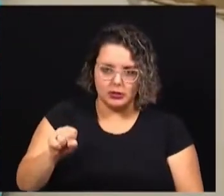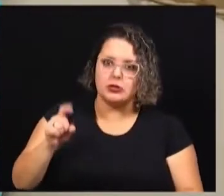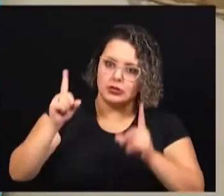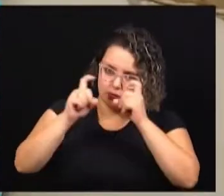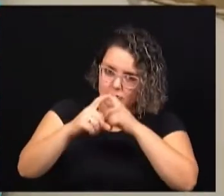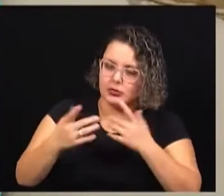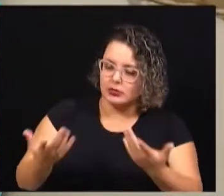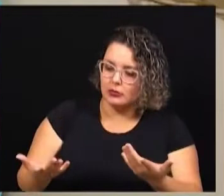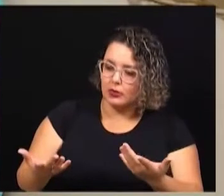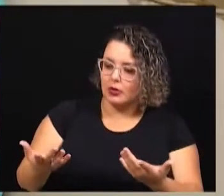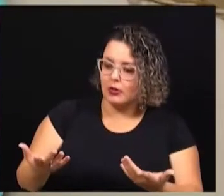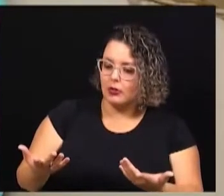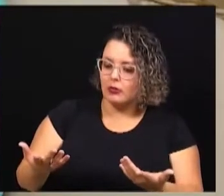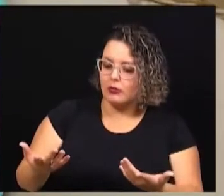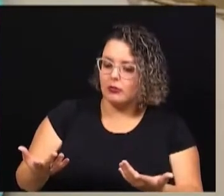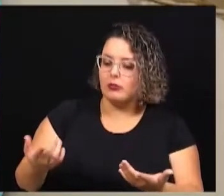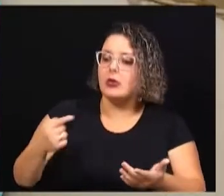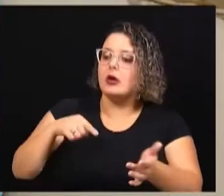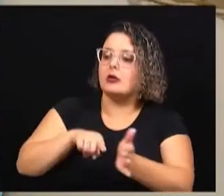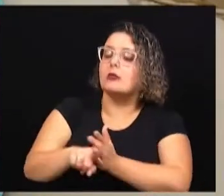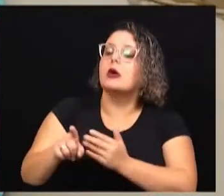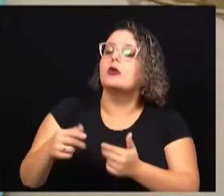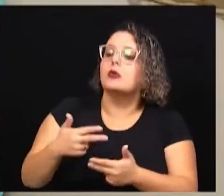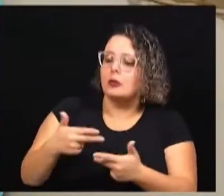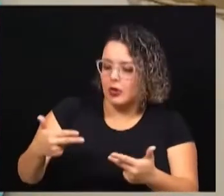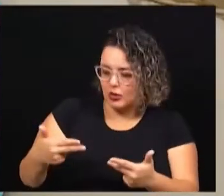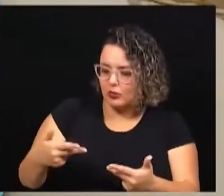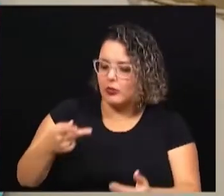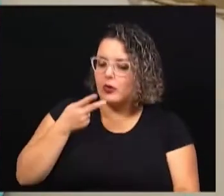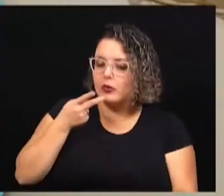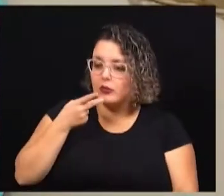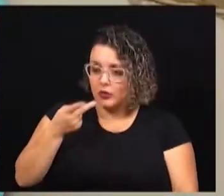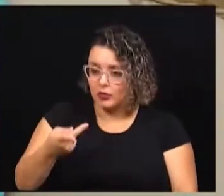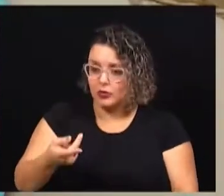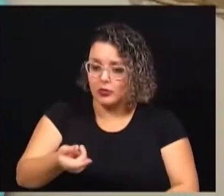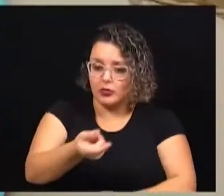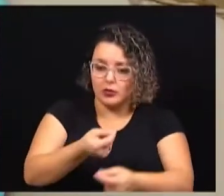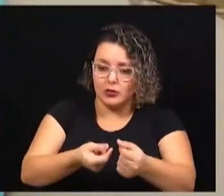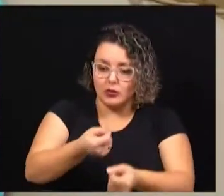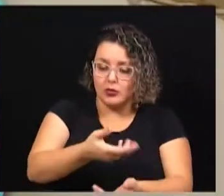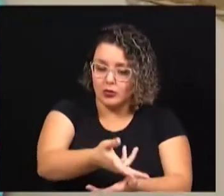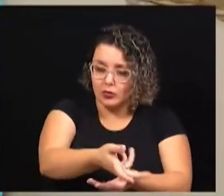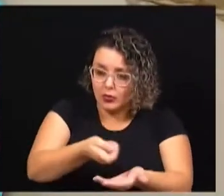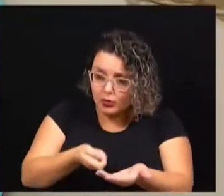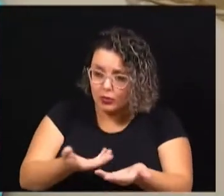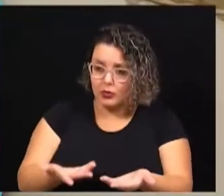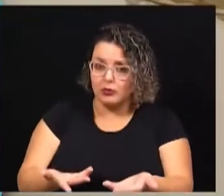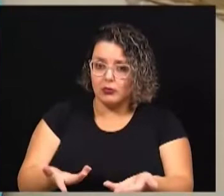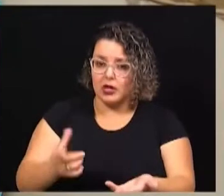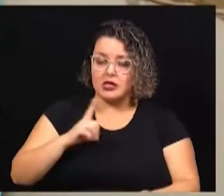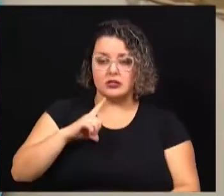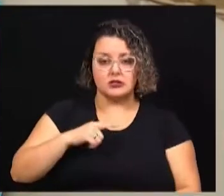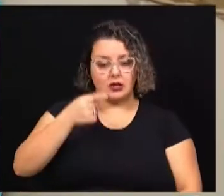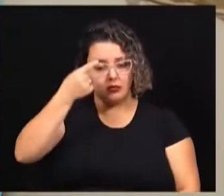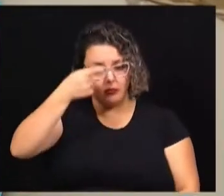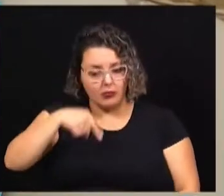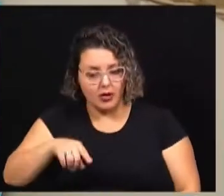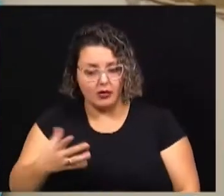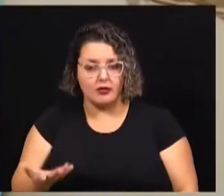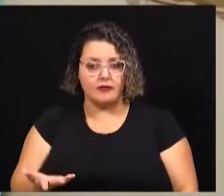complicado. Mas deixa eu perguntar uma coisa. A gente falou sobre sacar esse dinheiro. Você acha que tem um